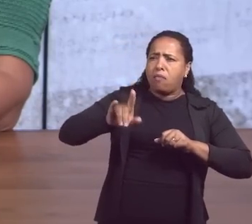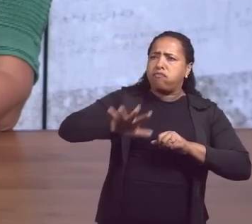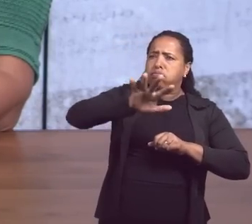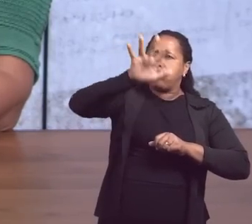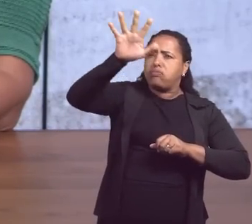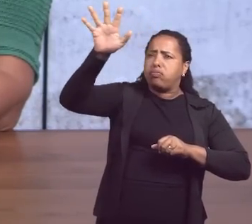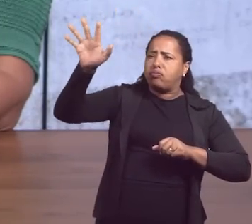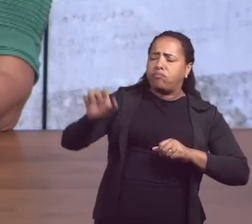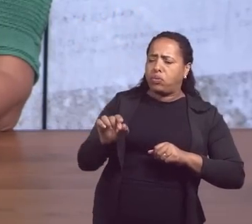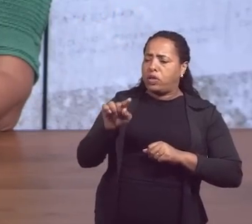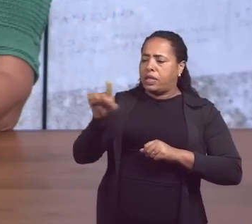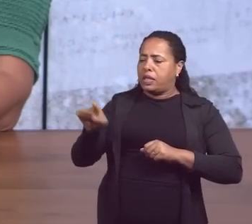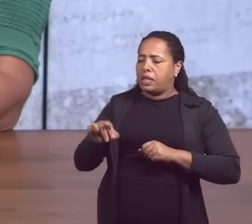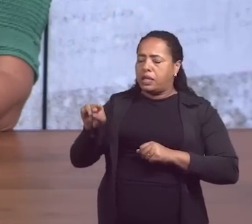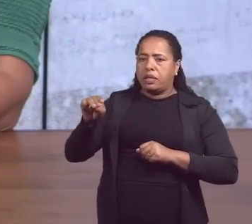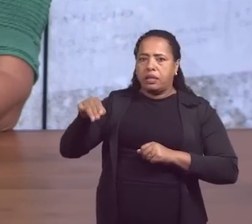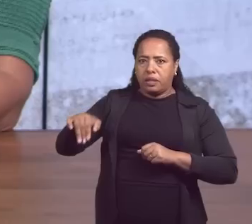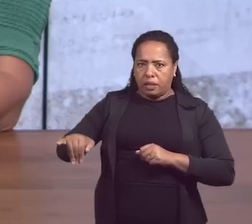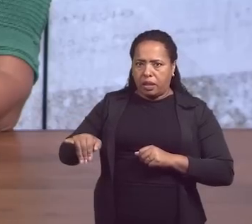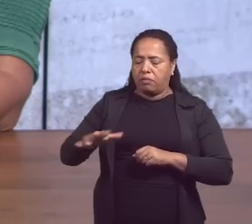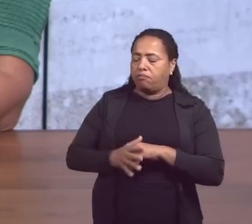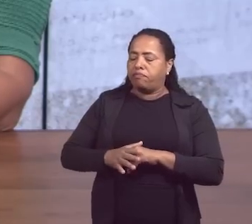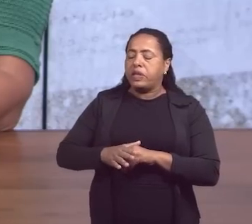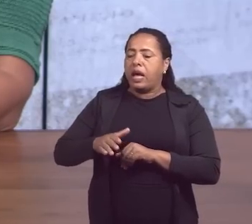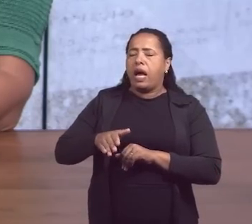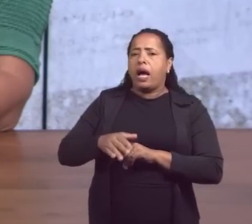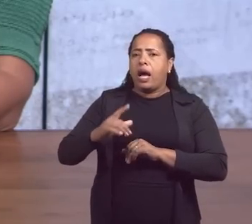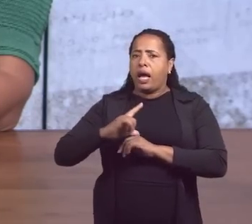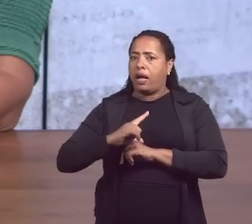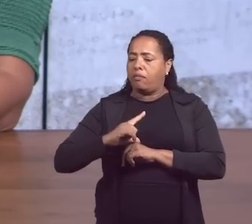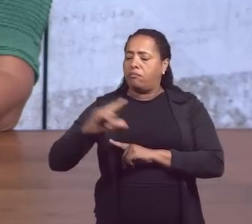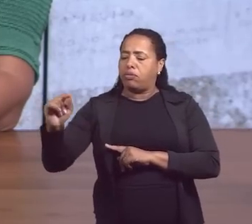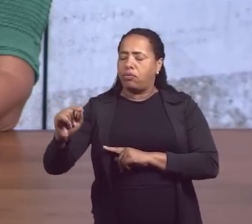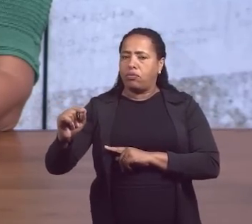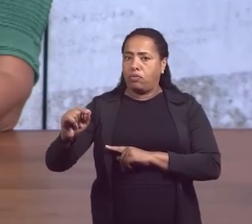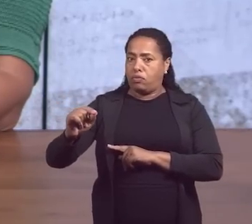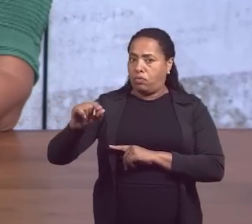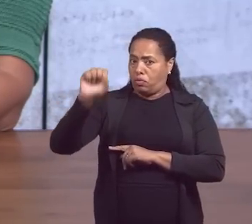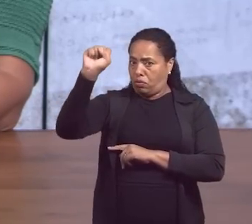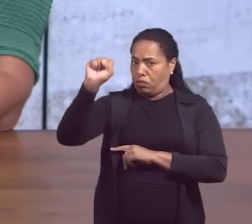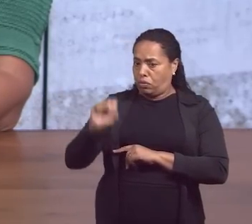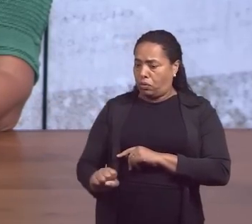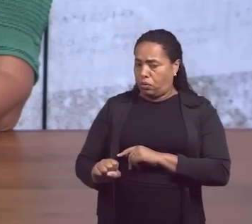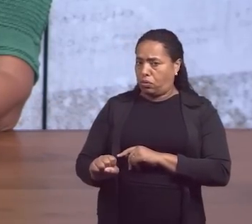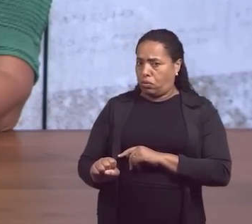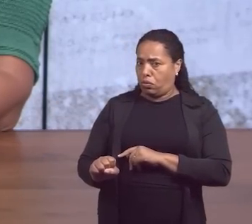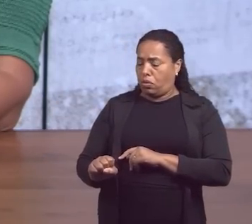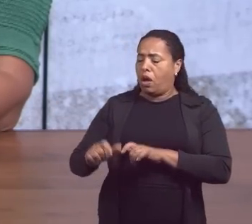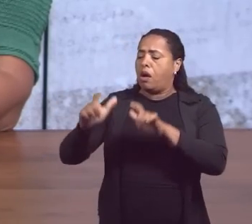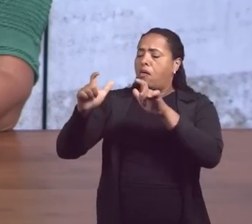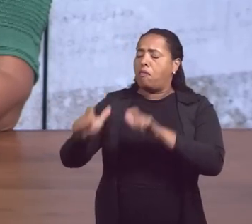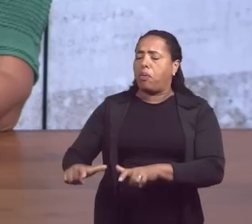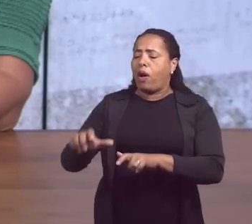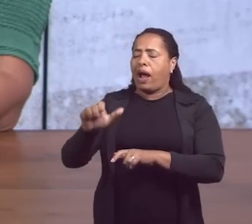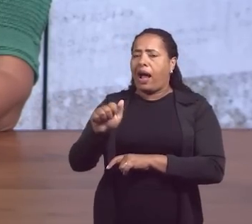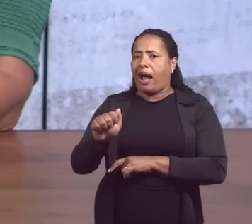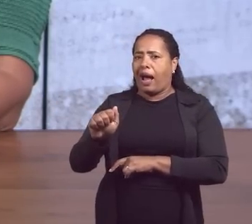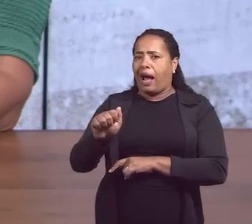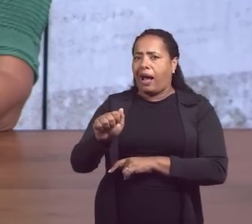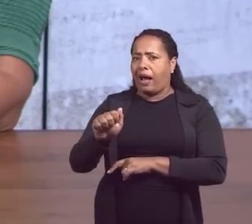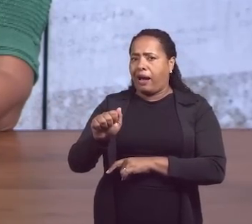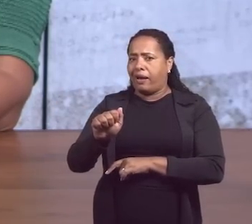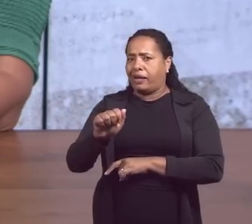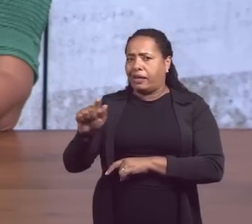Zim. E as suas saídas serão do sul a Cádiz Barneia, e sairá a Azaa-Adar,